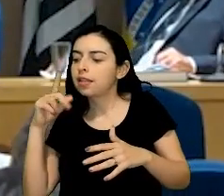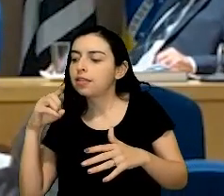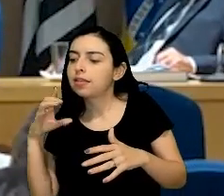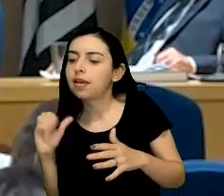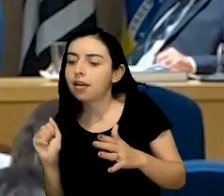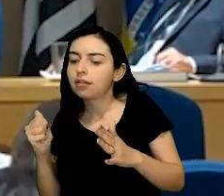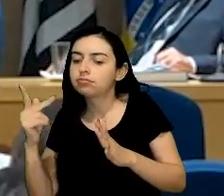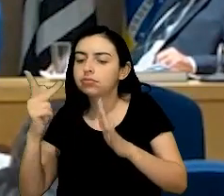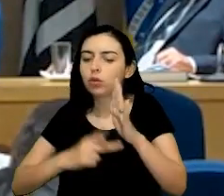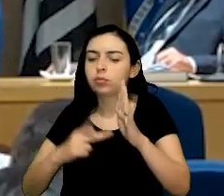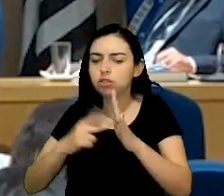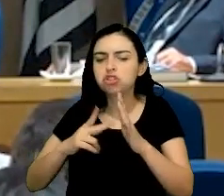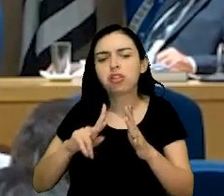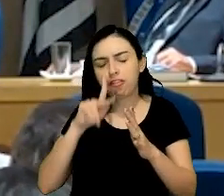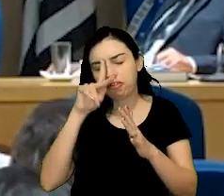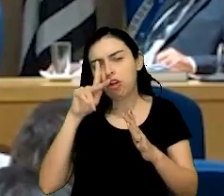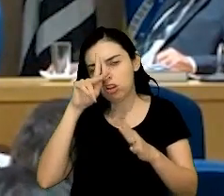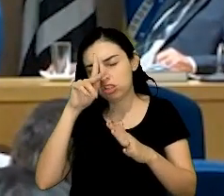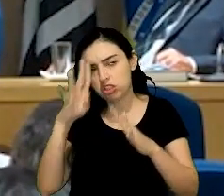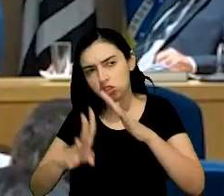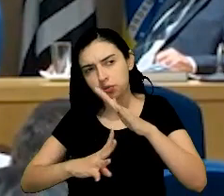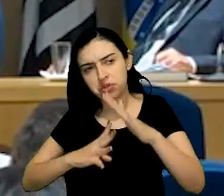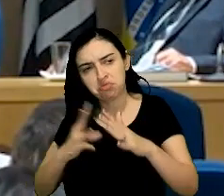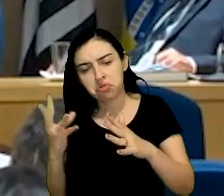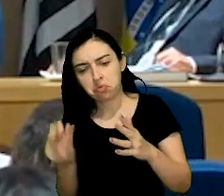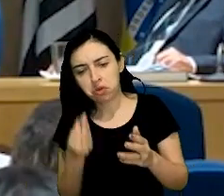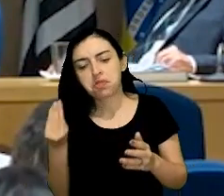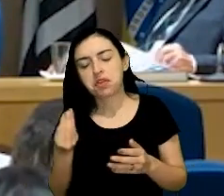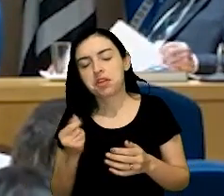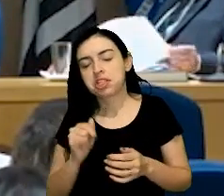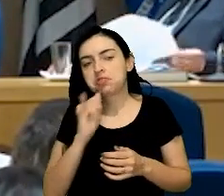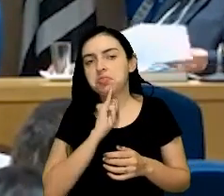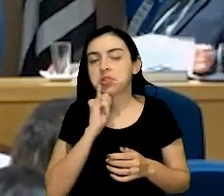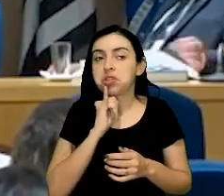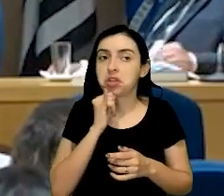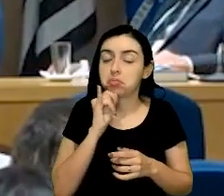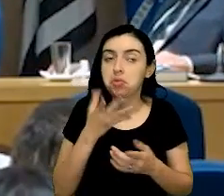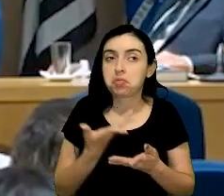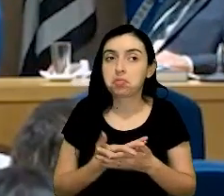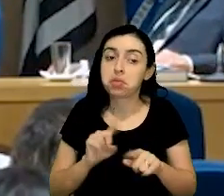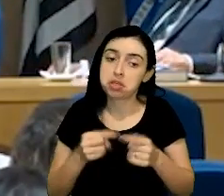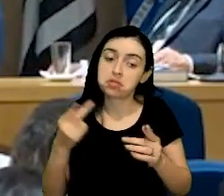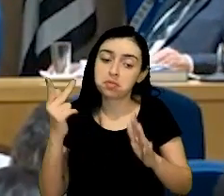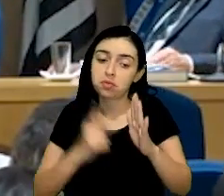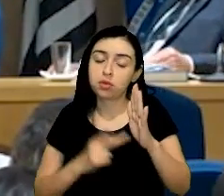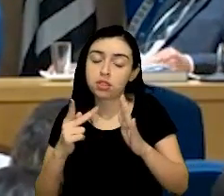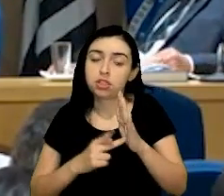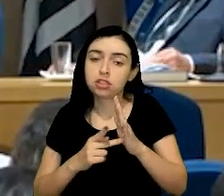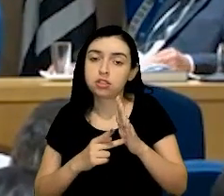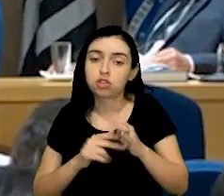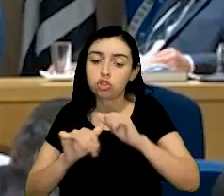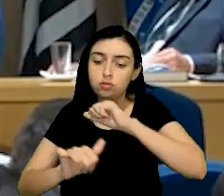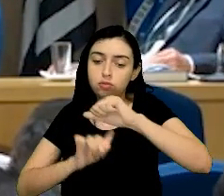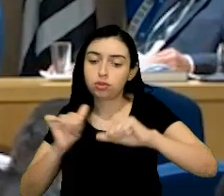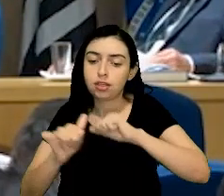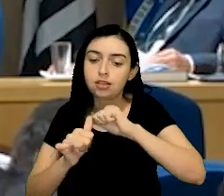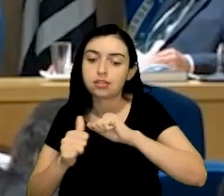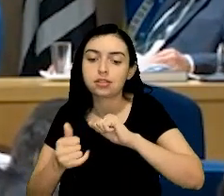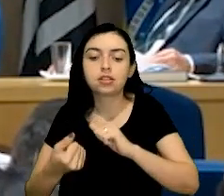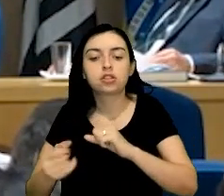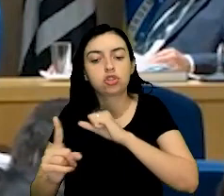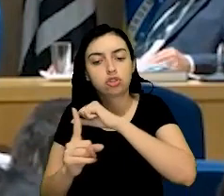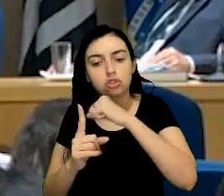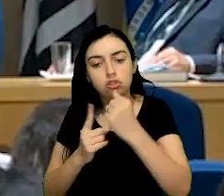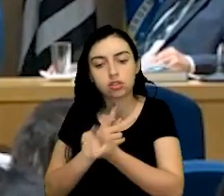nesse sentido da migração qualificada, por exemplo, né? Mas é uma política de substituição de população. Se não